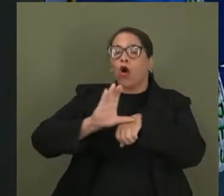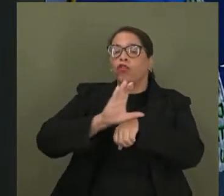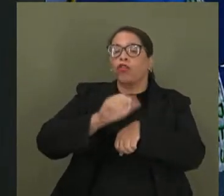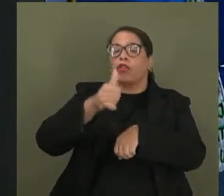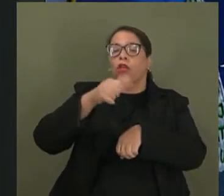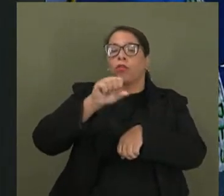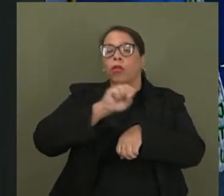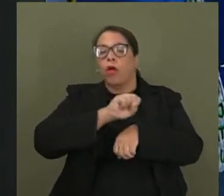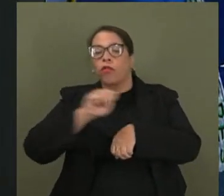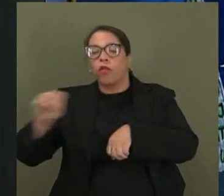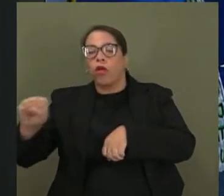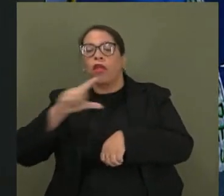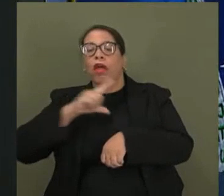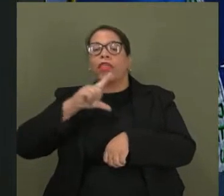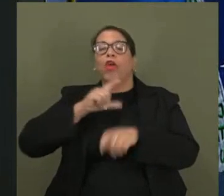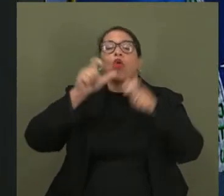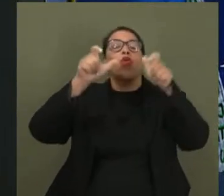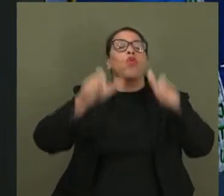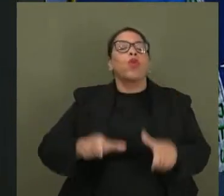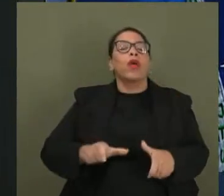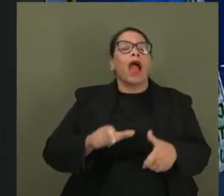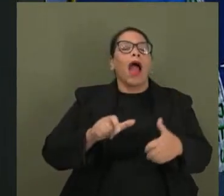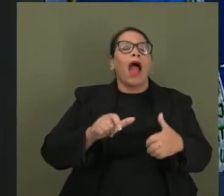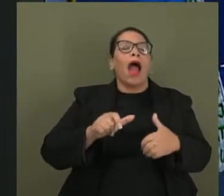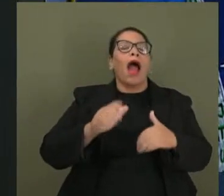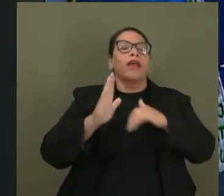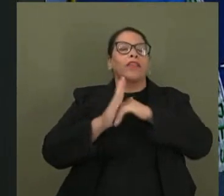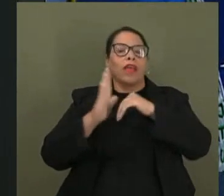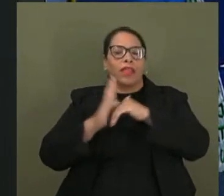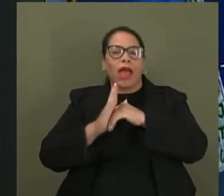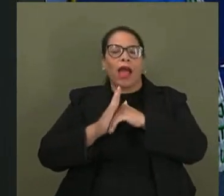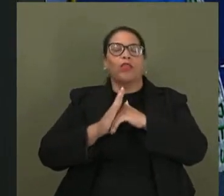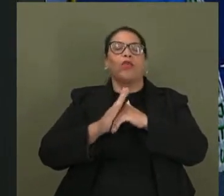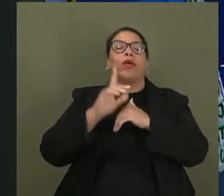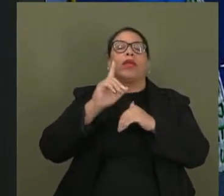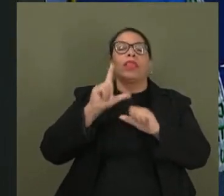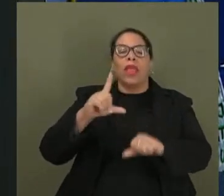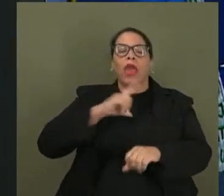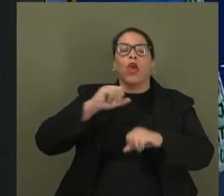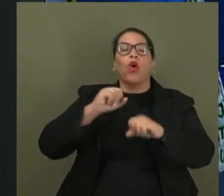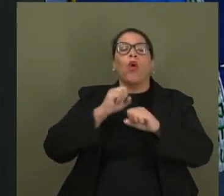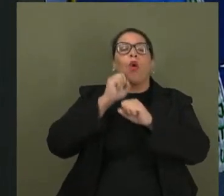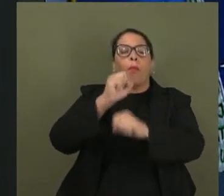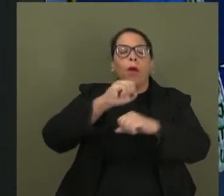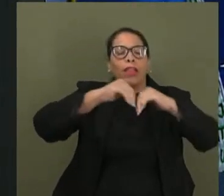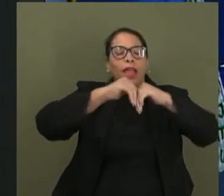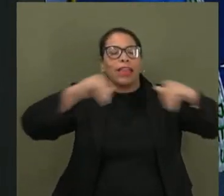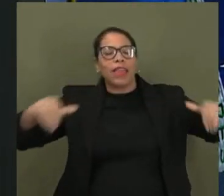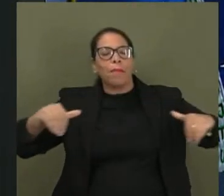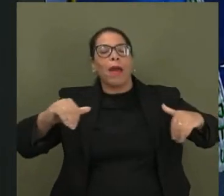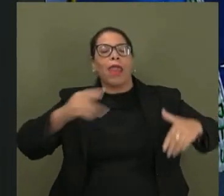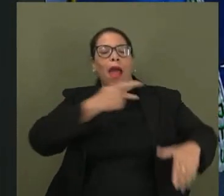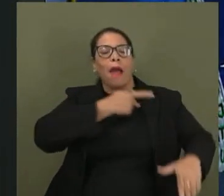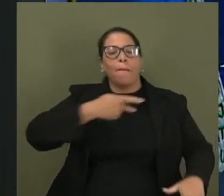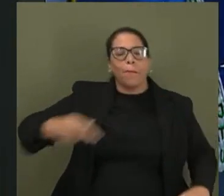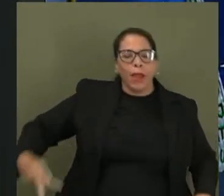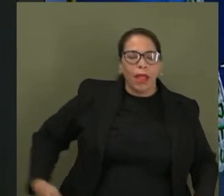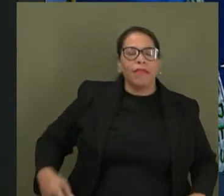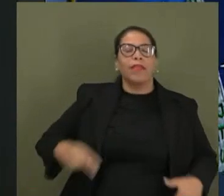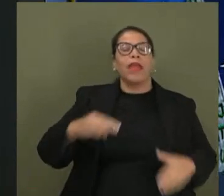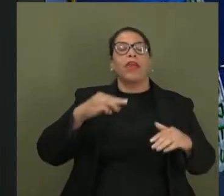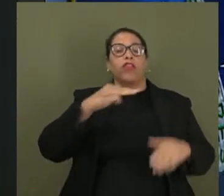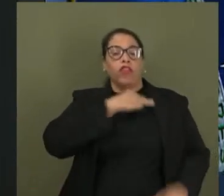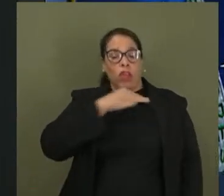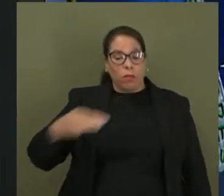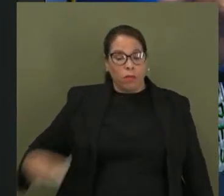outorgou o poder de julgar e afastar presidente da República e ministros dos tribunais superiores.